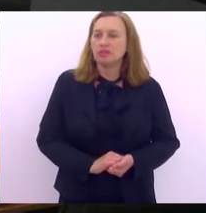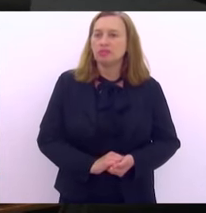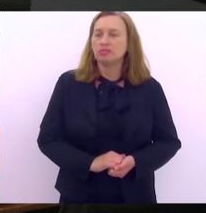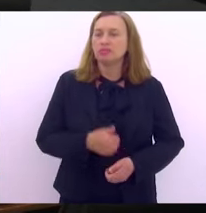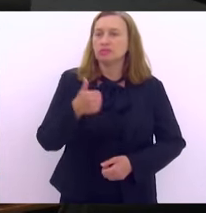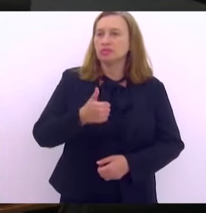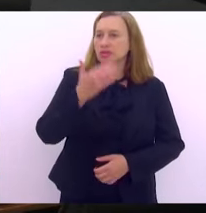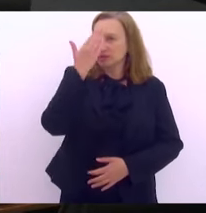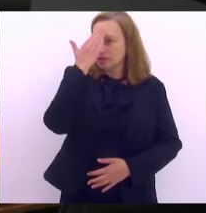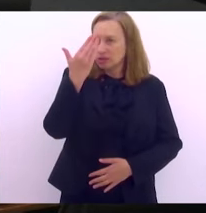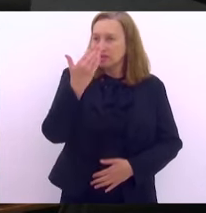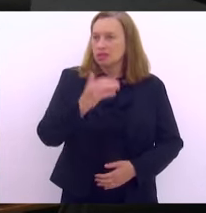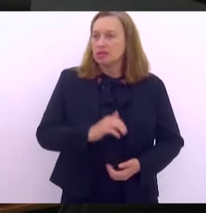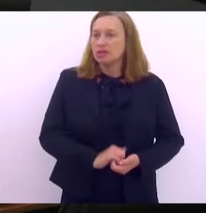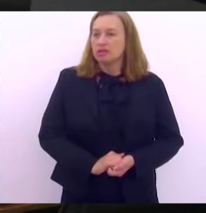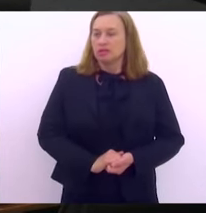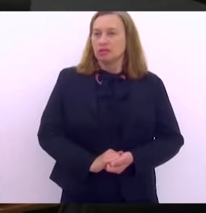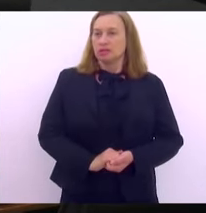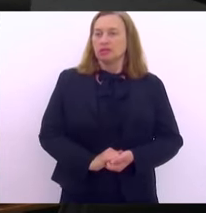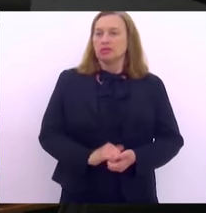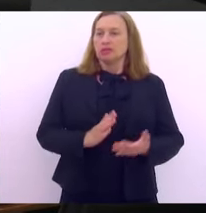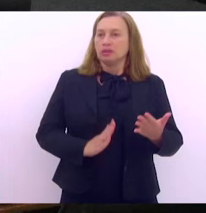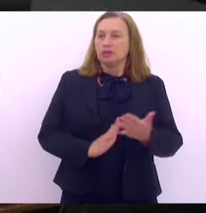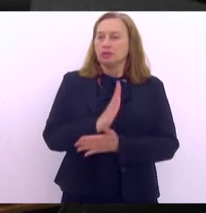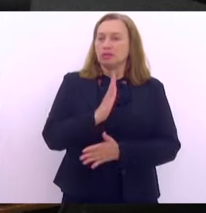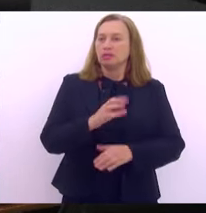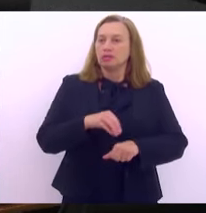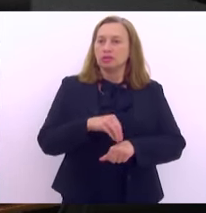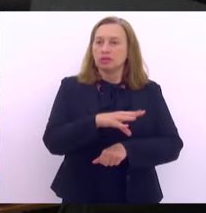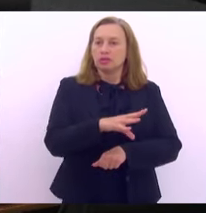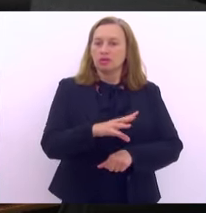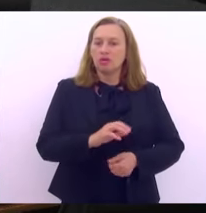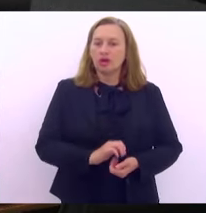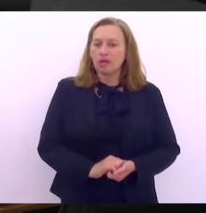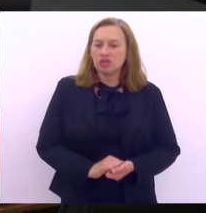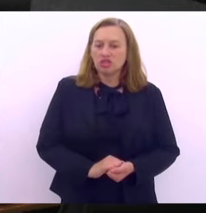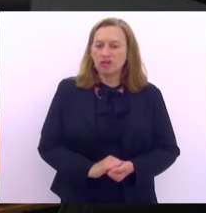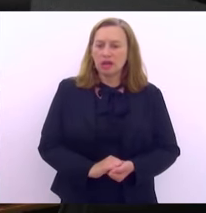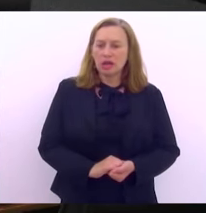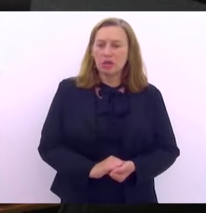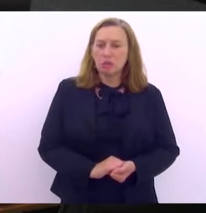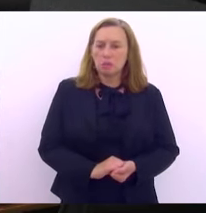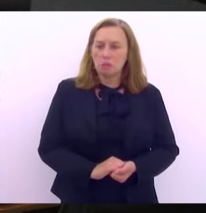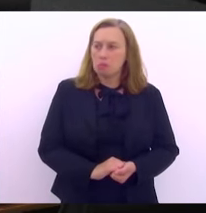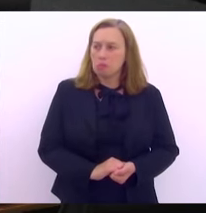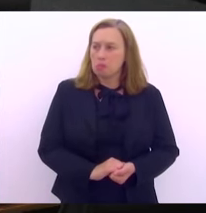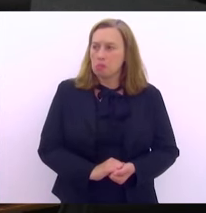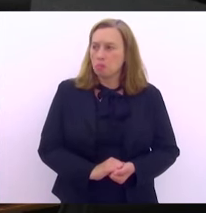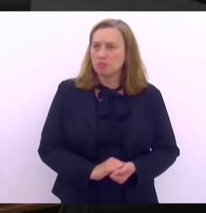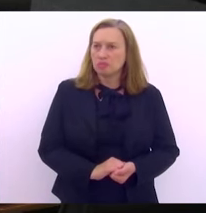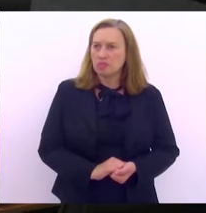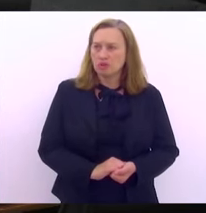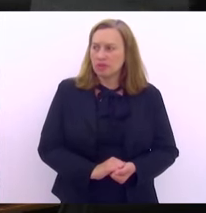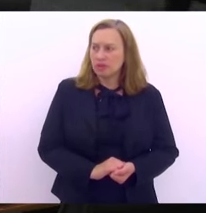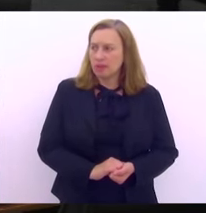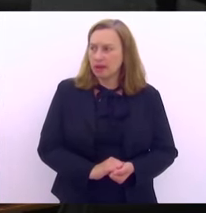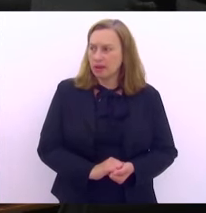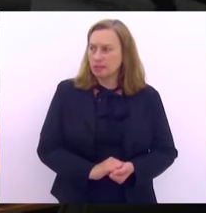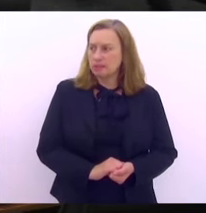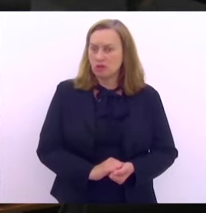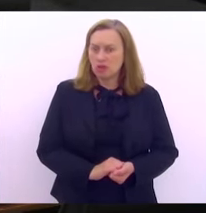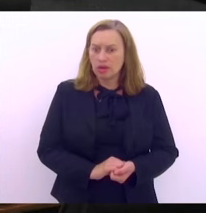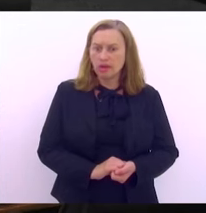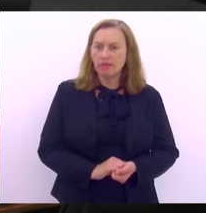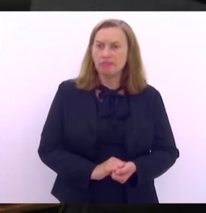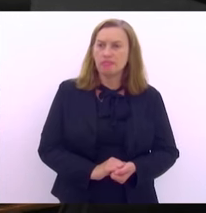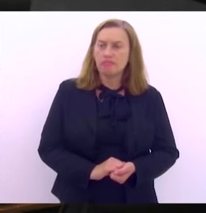primeiramente agradecer os nossos colegas aqui pela aprovação da indicação 127 de minha autoria. Já